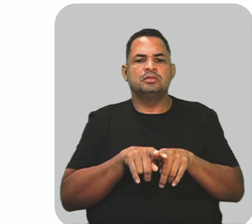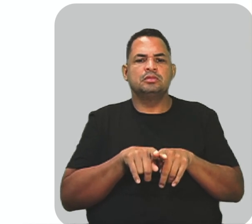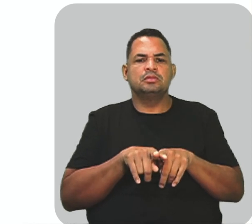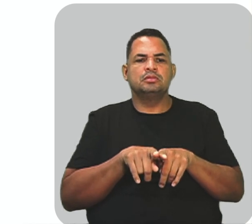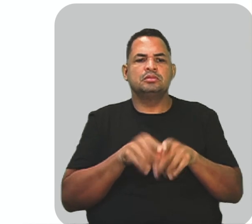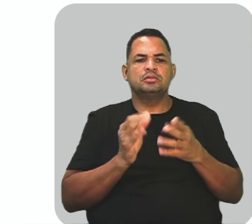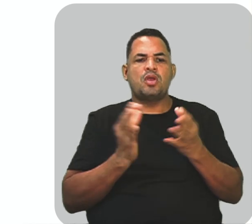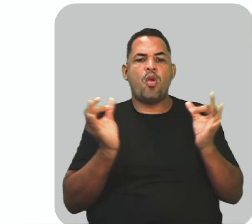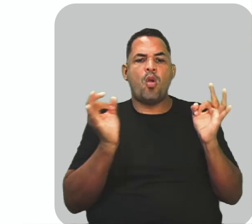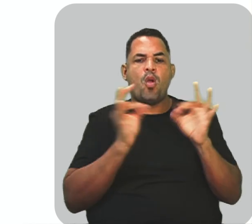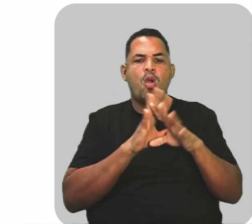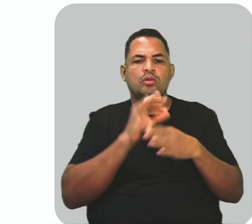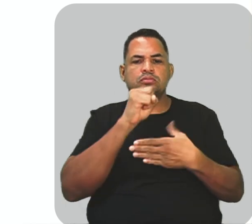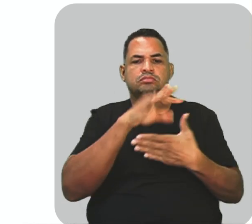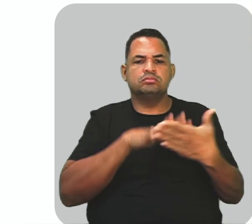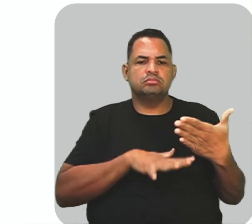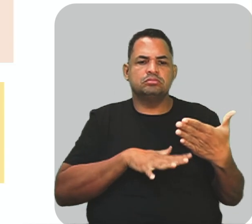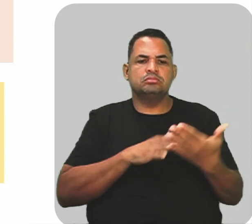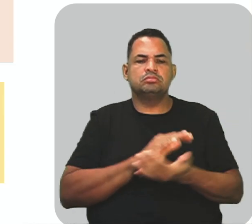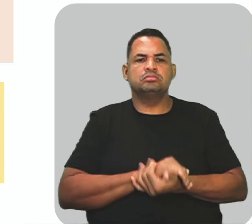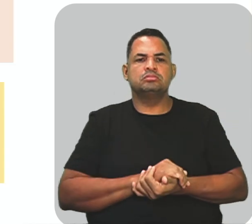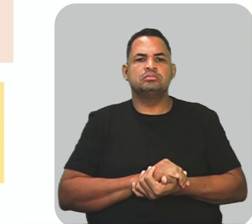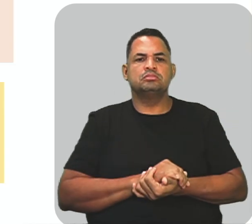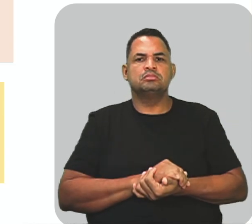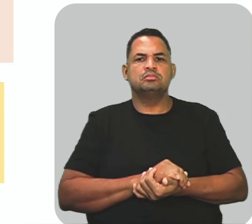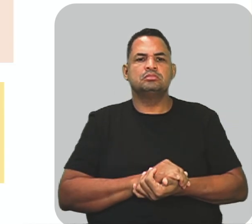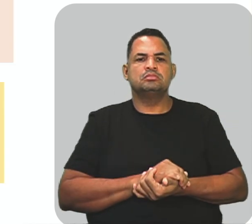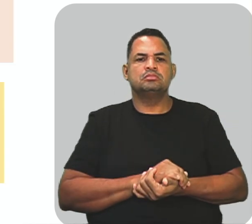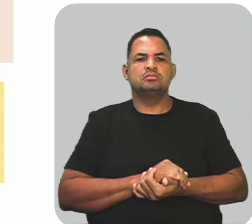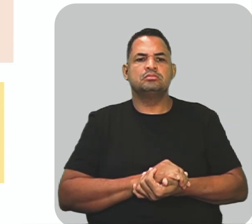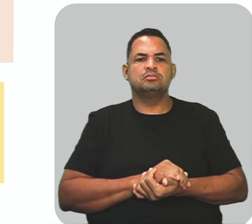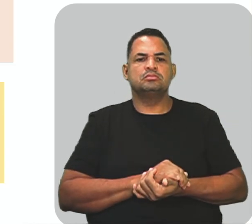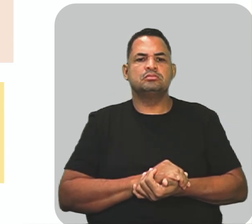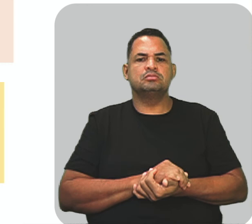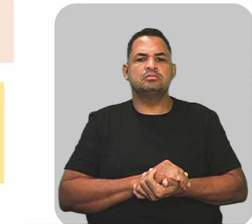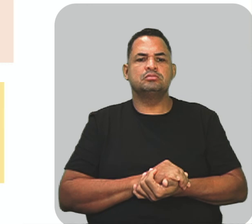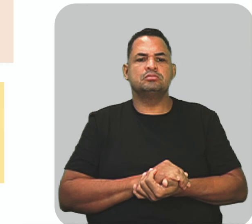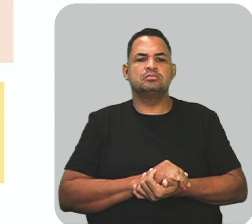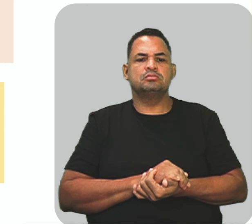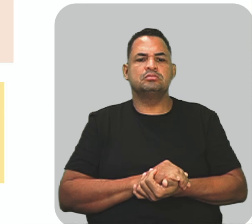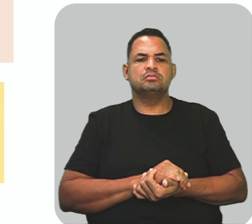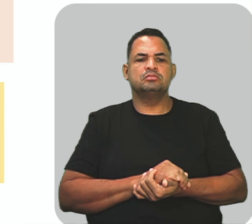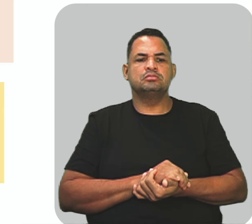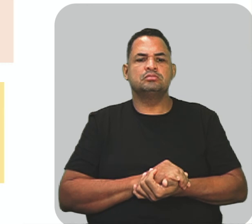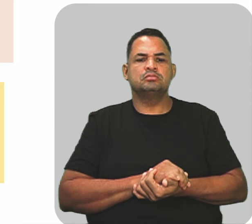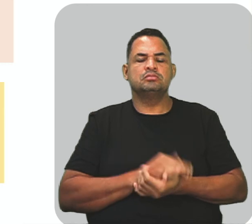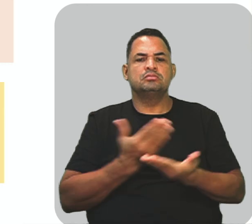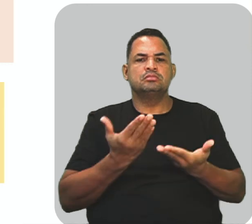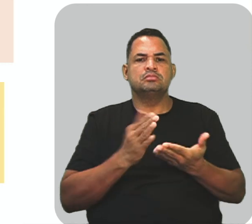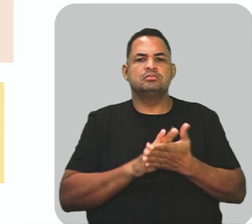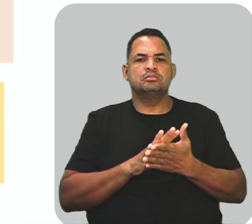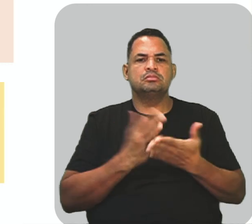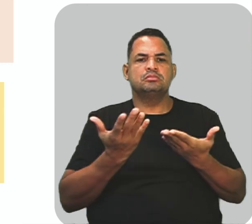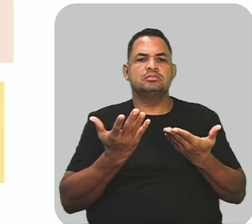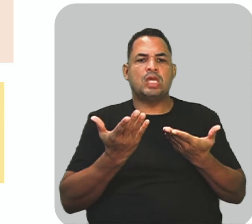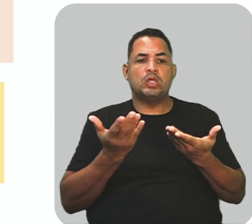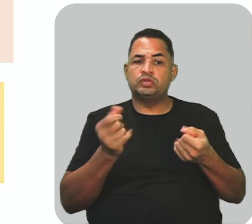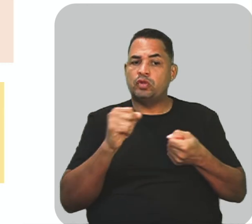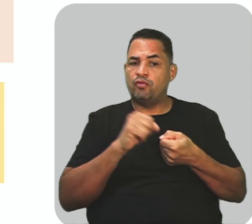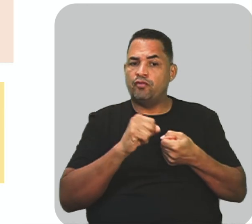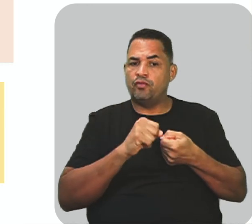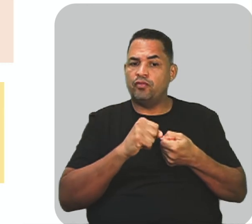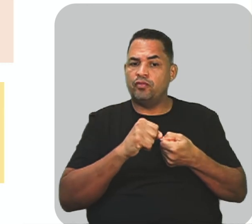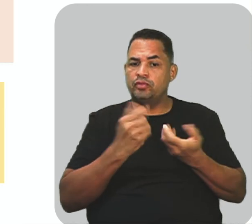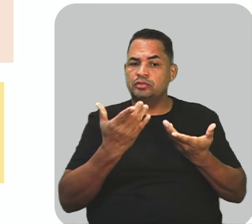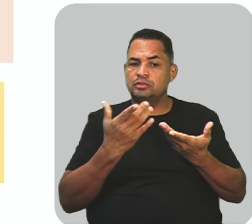sua conclusão da atividade, tá? E a gente está passando e deixando, na verdade, eu não estou resolvendo,